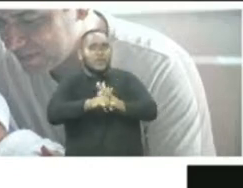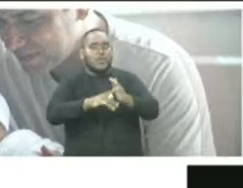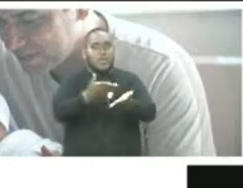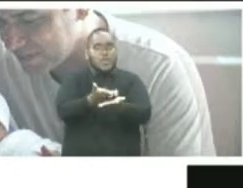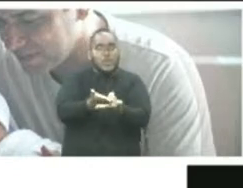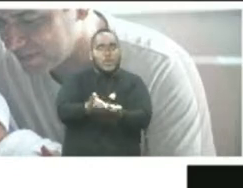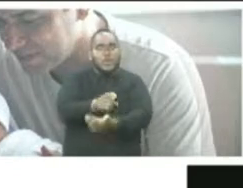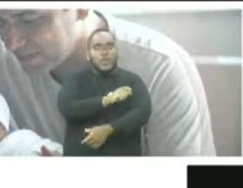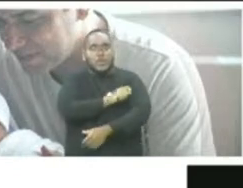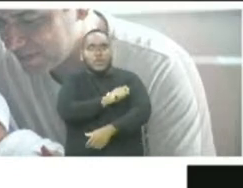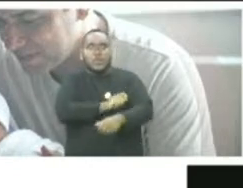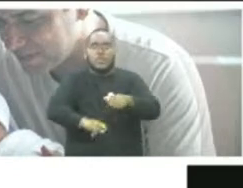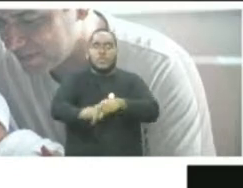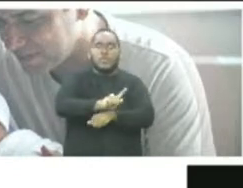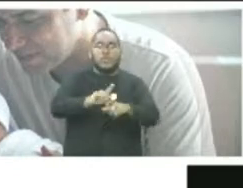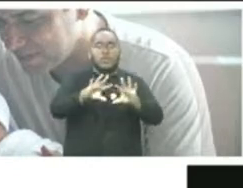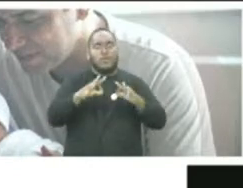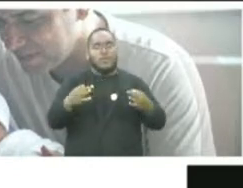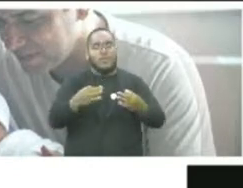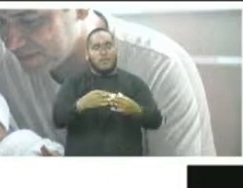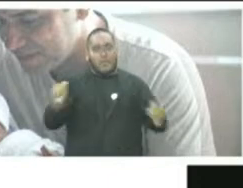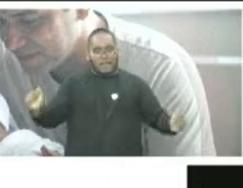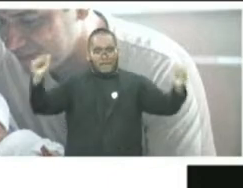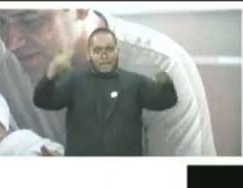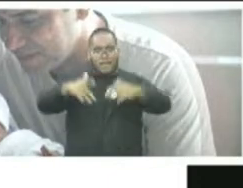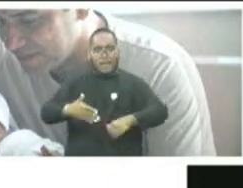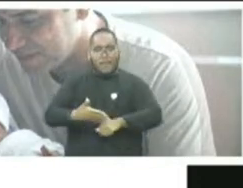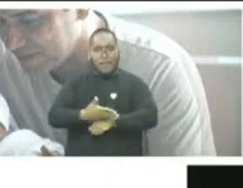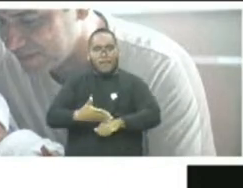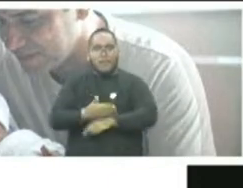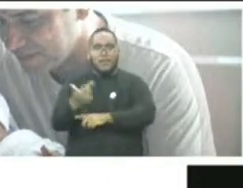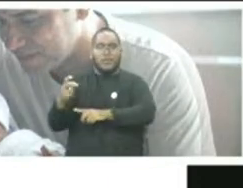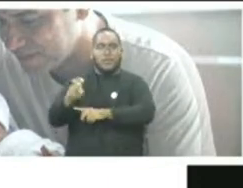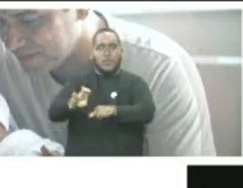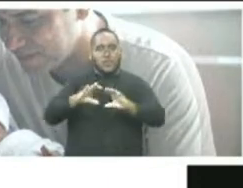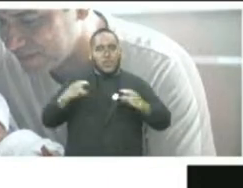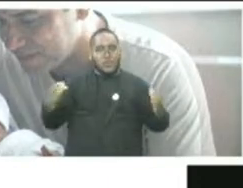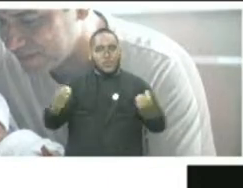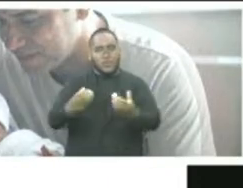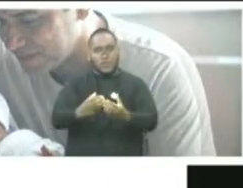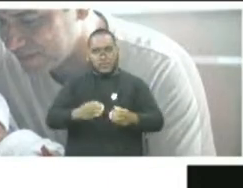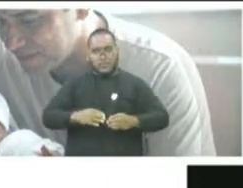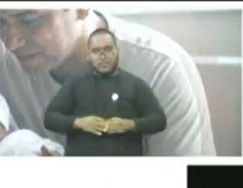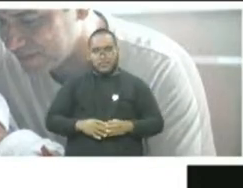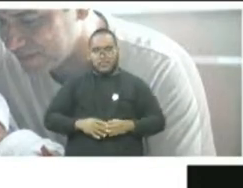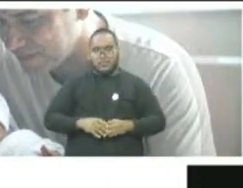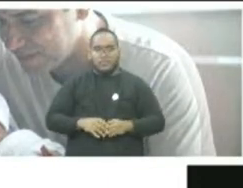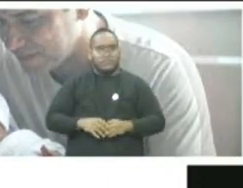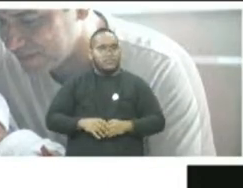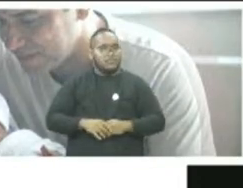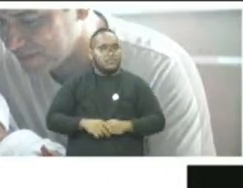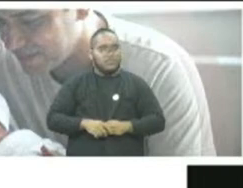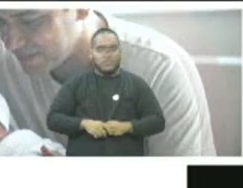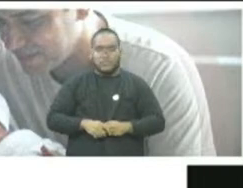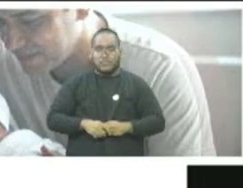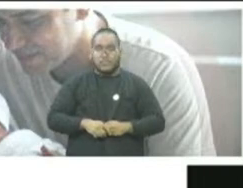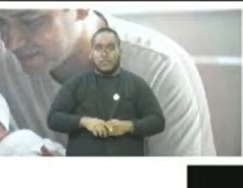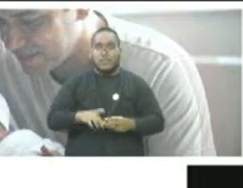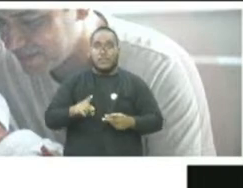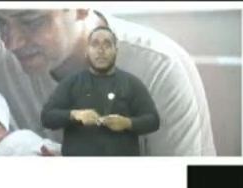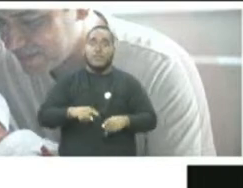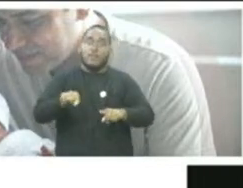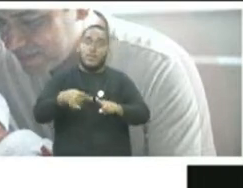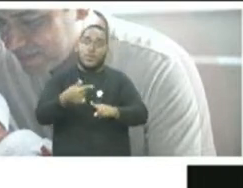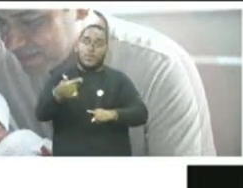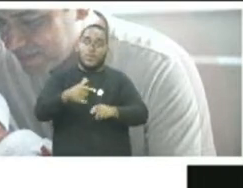para participarem do 15º International Workshop and Congress on Kangaroo Mother Care e o 2º Congresso Brasileiro sobre o Cuidado